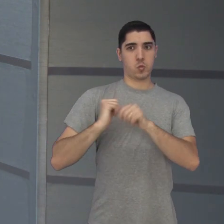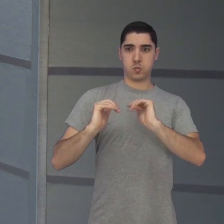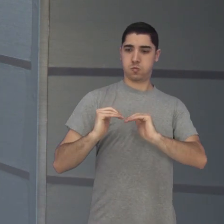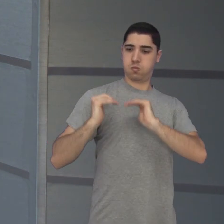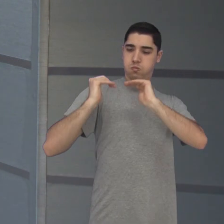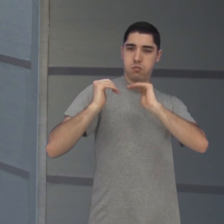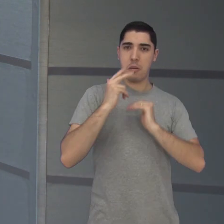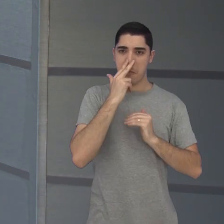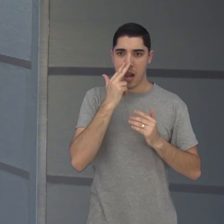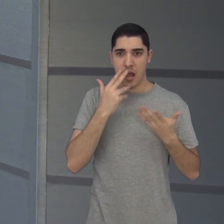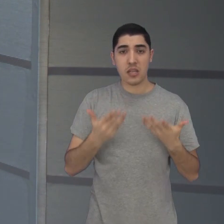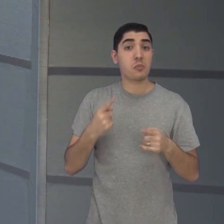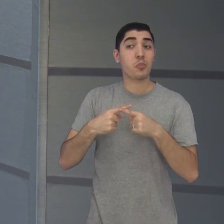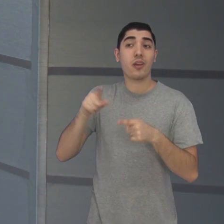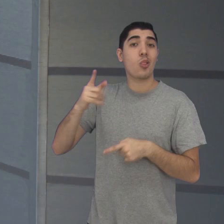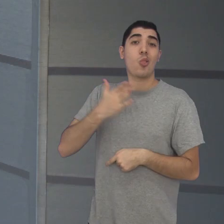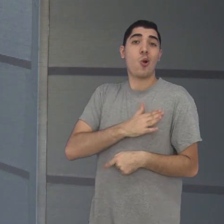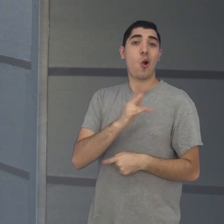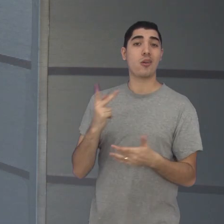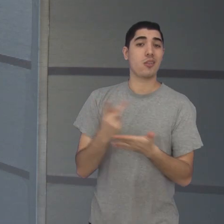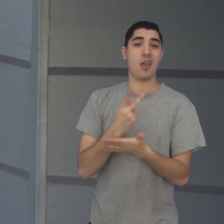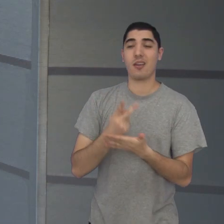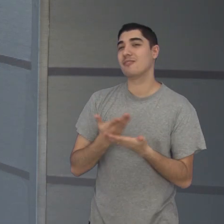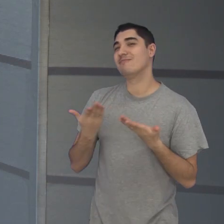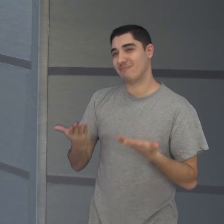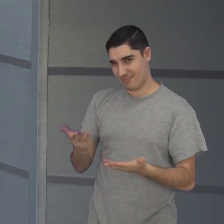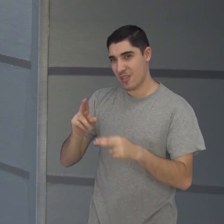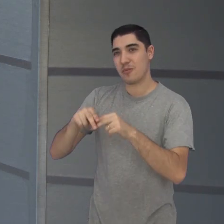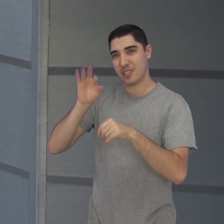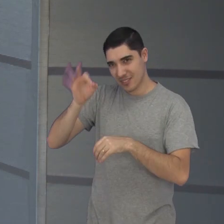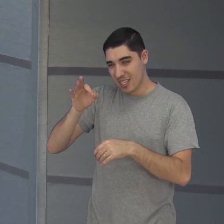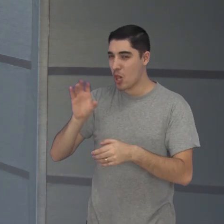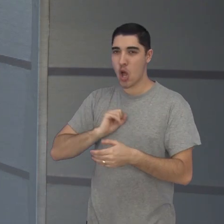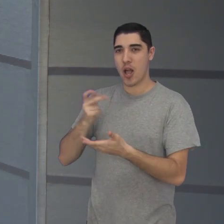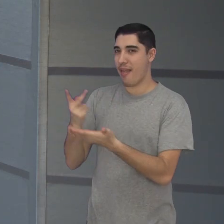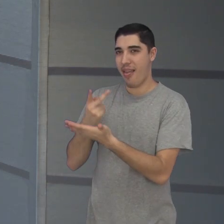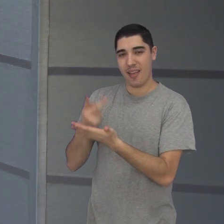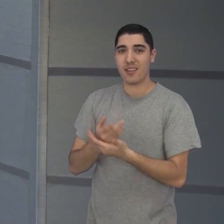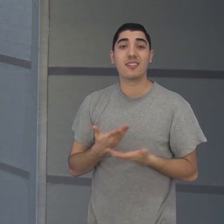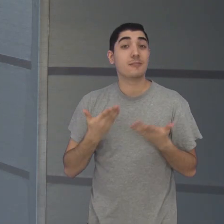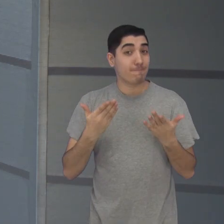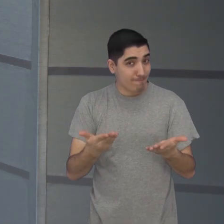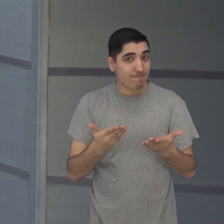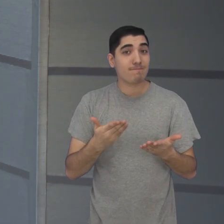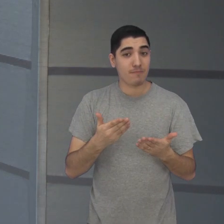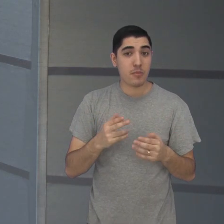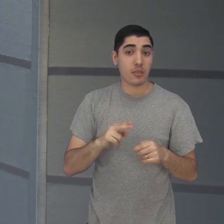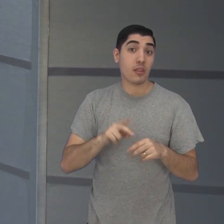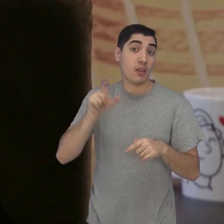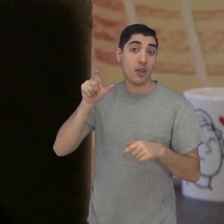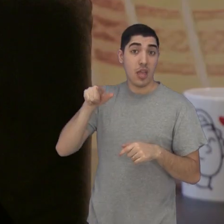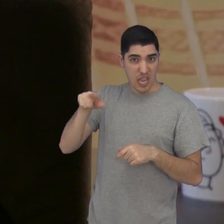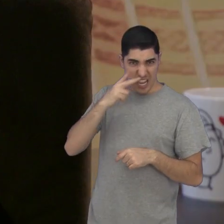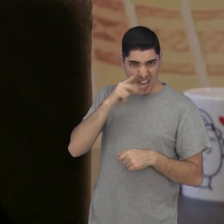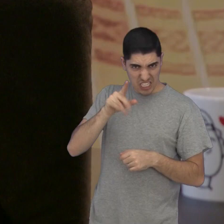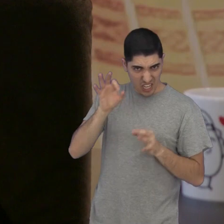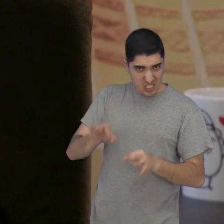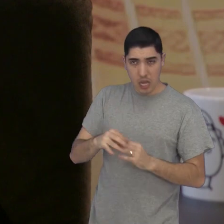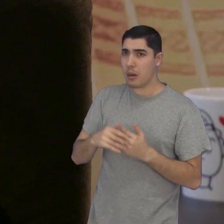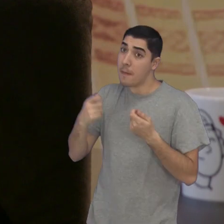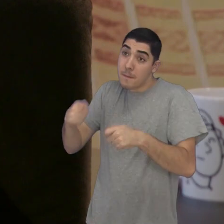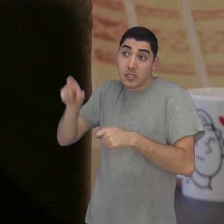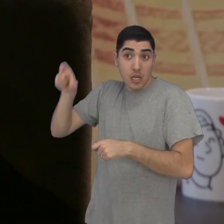acho que sim, viu? Você tinha pouca margem para erro, né? Pouca margem, exatamente, pouca margem. Você já pensou nessa parada aí? Sim, porque tinha que ser bom.